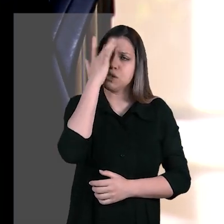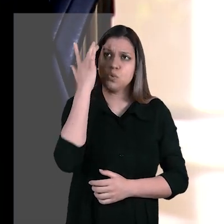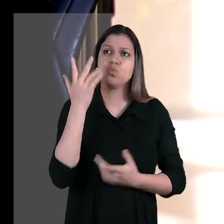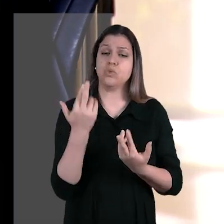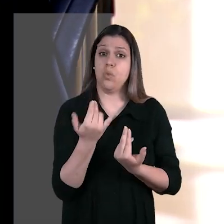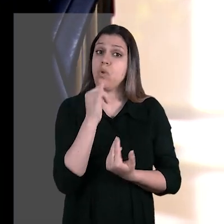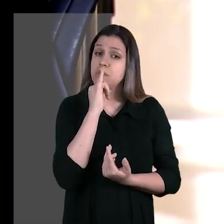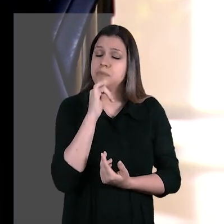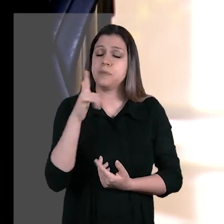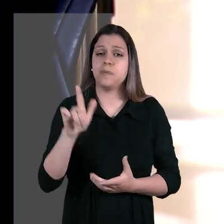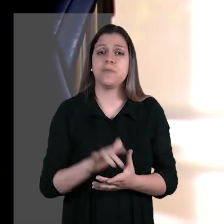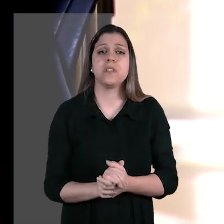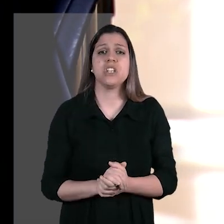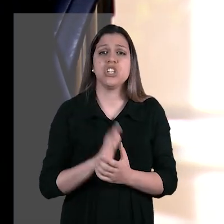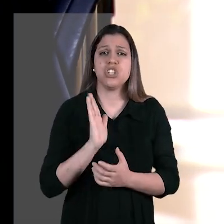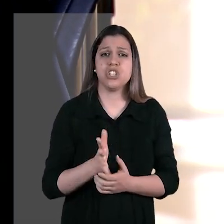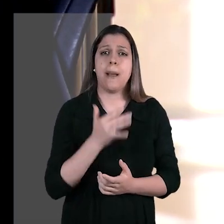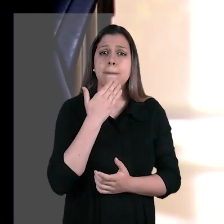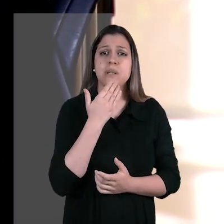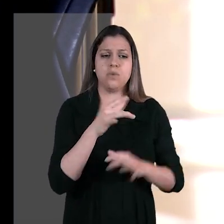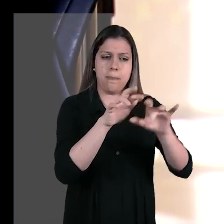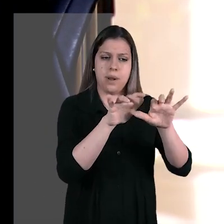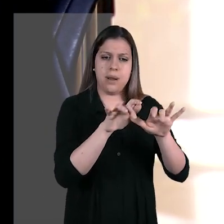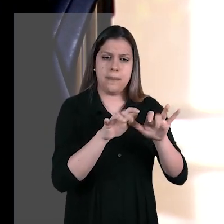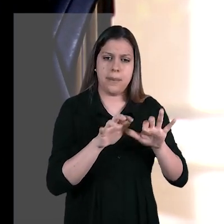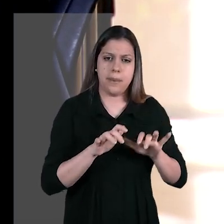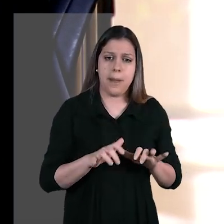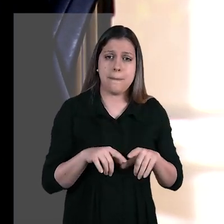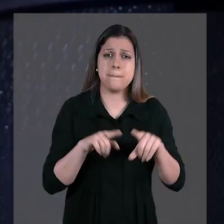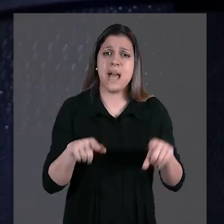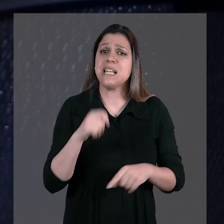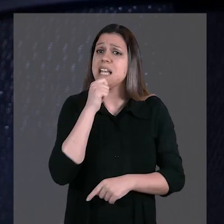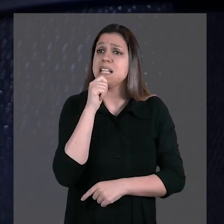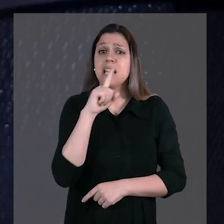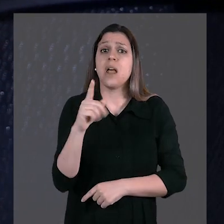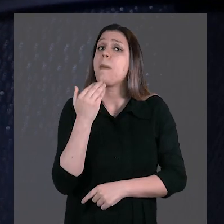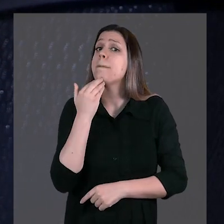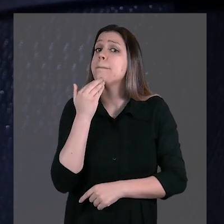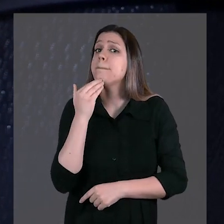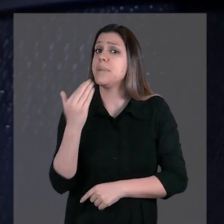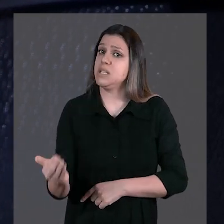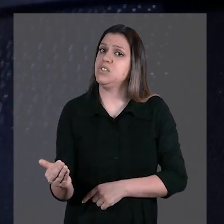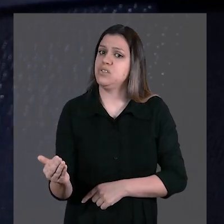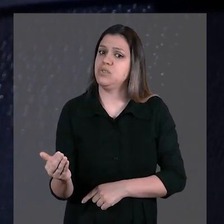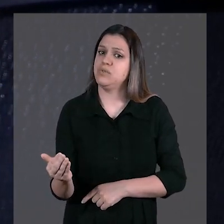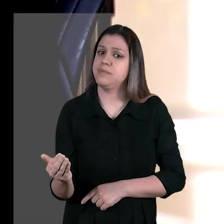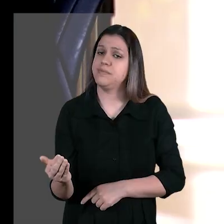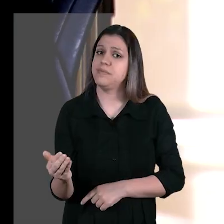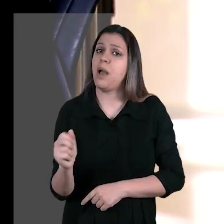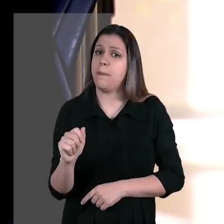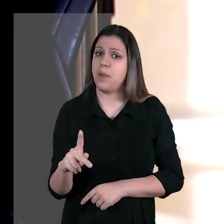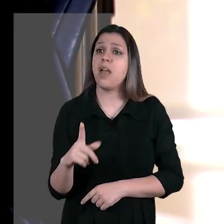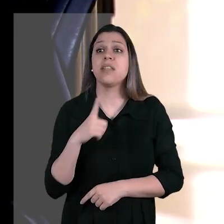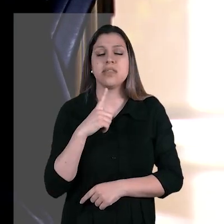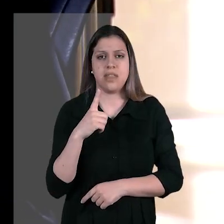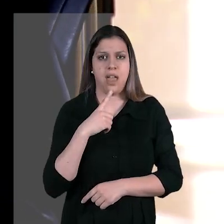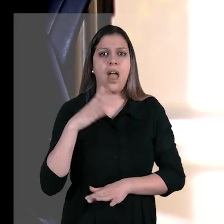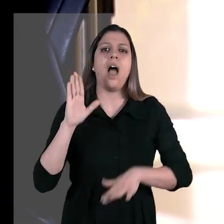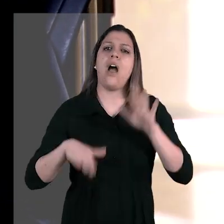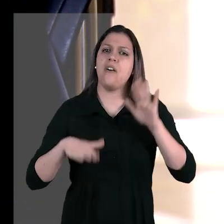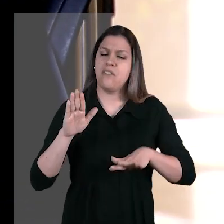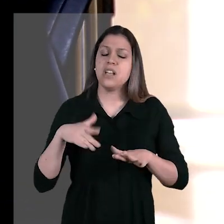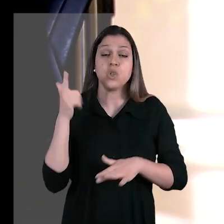os requisitos e não pediu aposentadoria. Então, certo. Acontece. Então, a gente